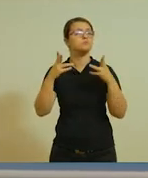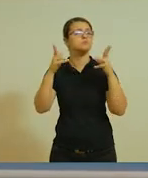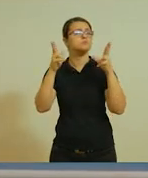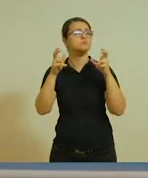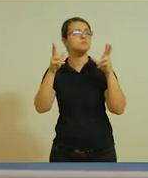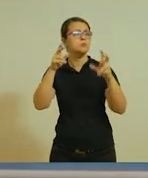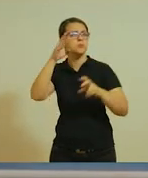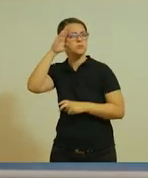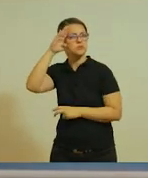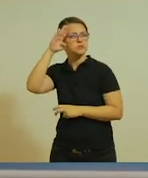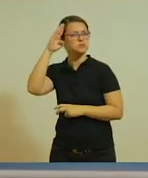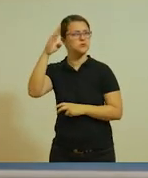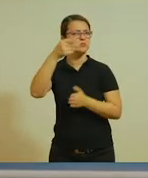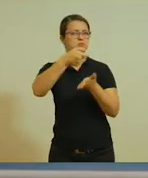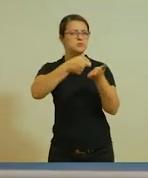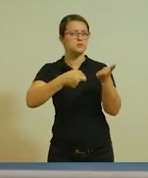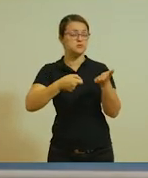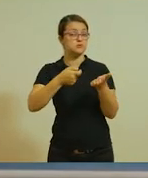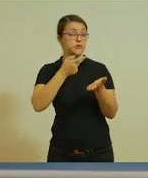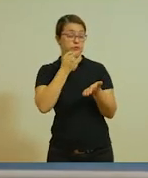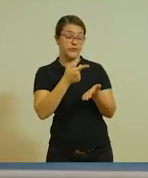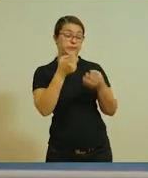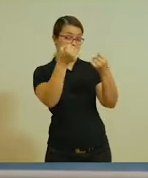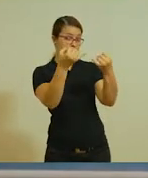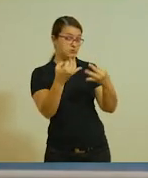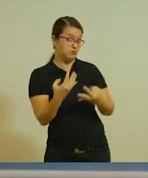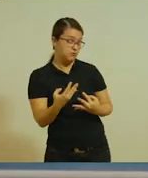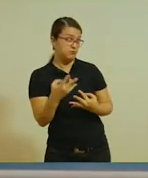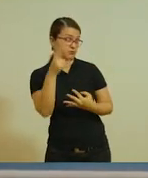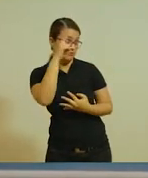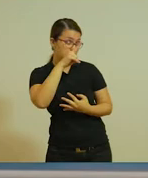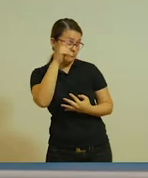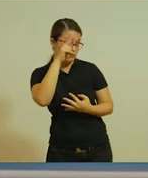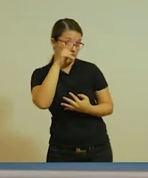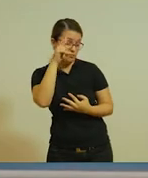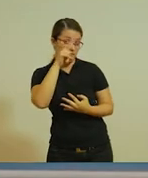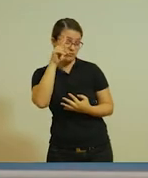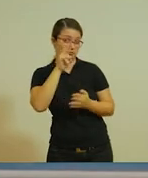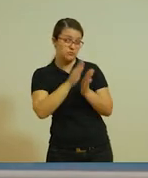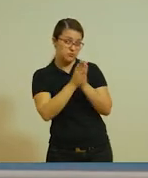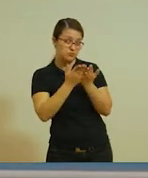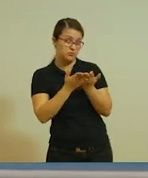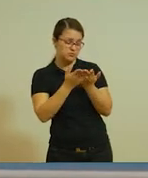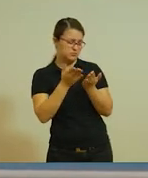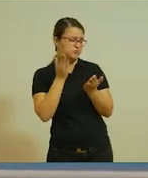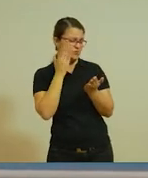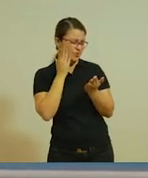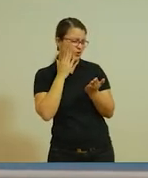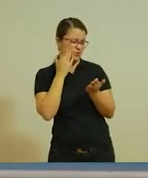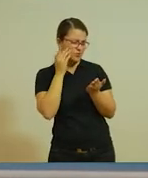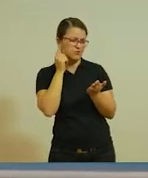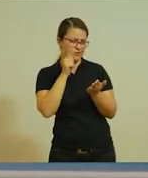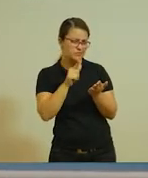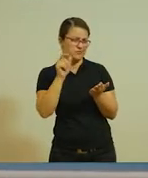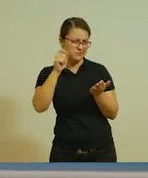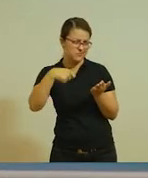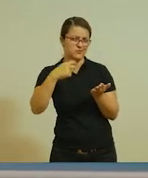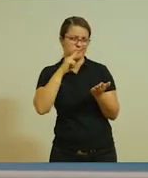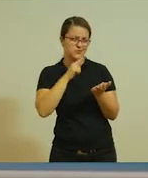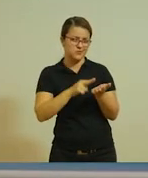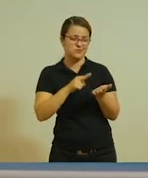assunto principal do texto? Ó, eu já falei sobre a história do livro para vocês, né? Então, vocês já têm como responder aí a primeira